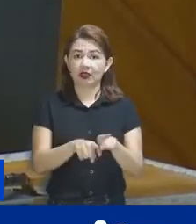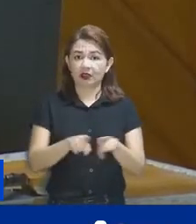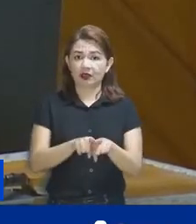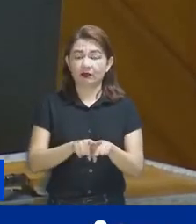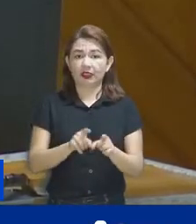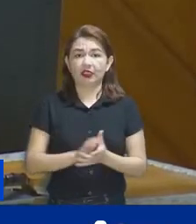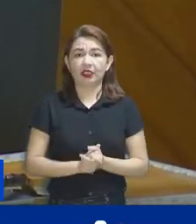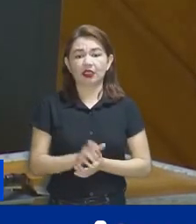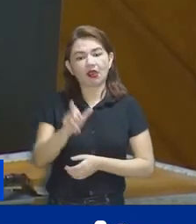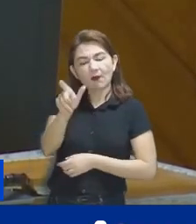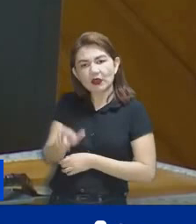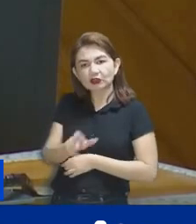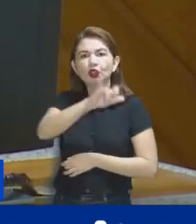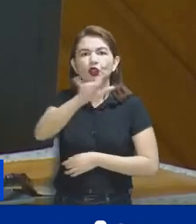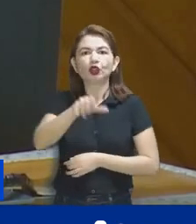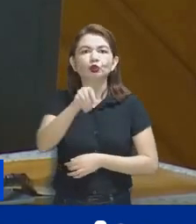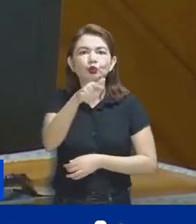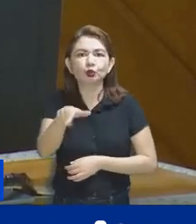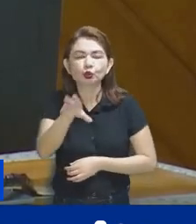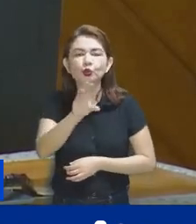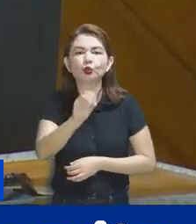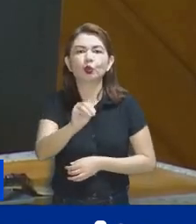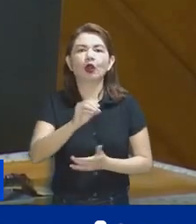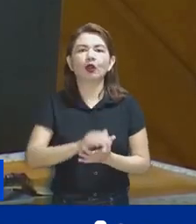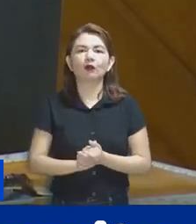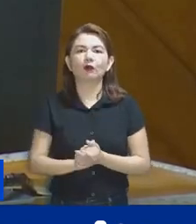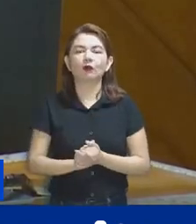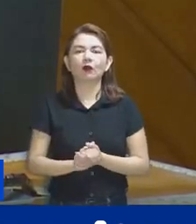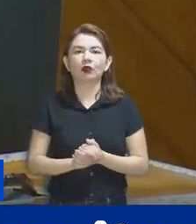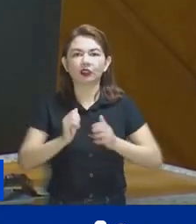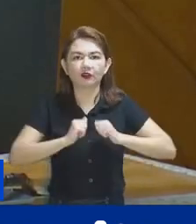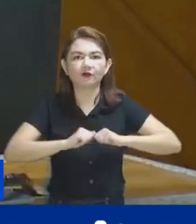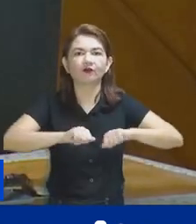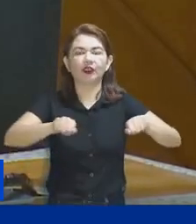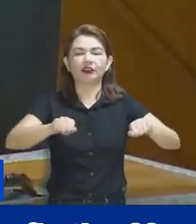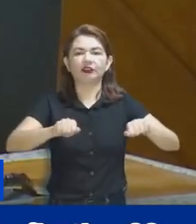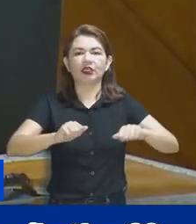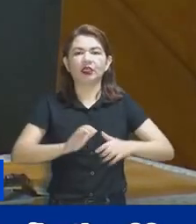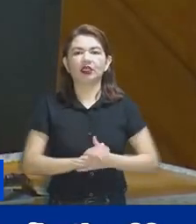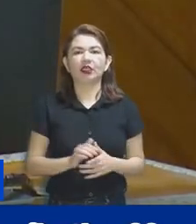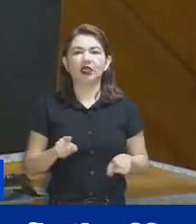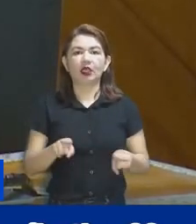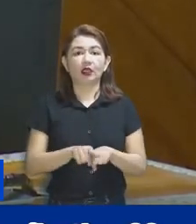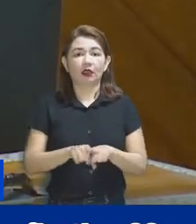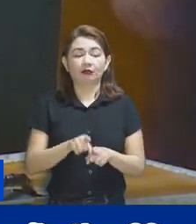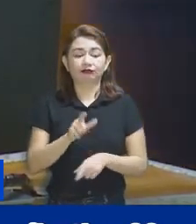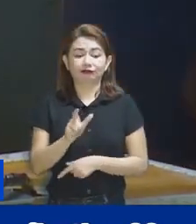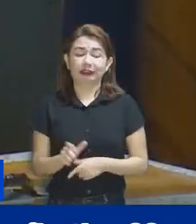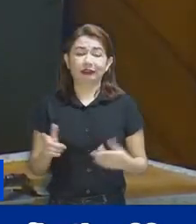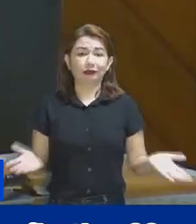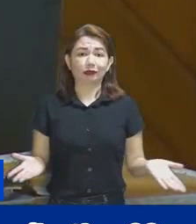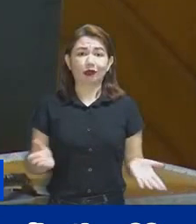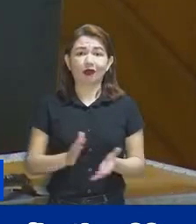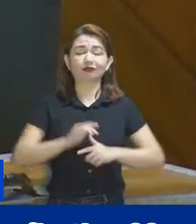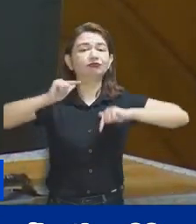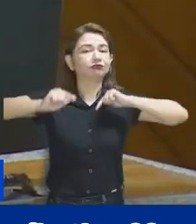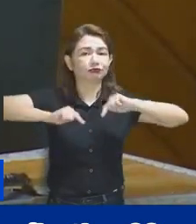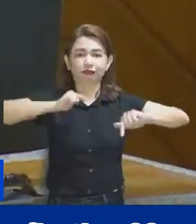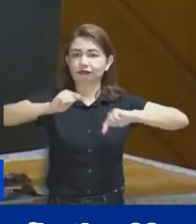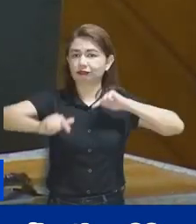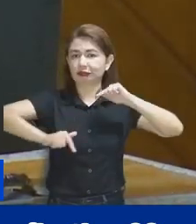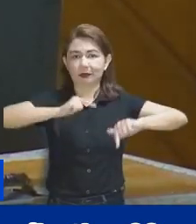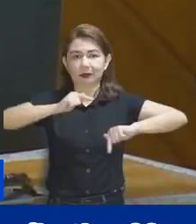representado João Diomedes, apresentando defesa, alegou, em síntese, que o investigado estava em trabalho